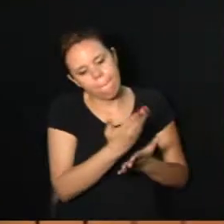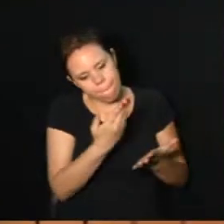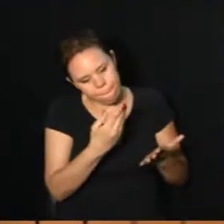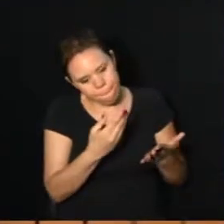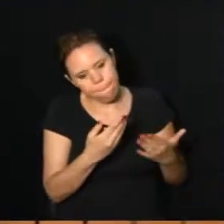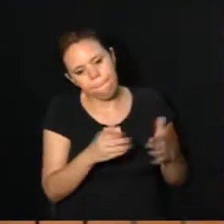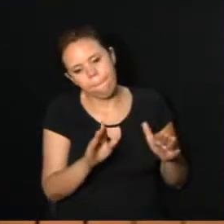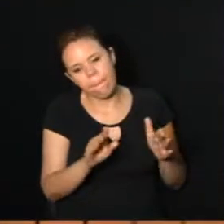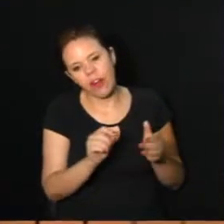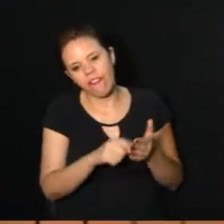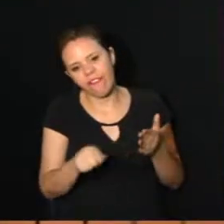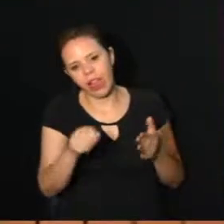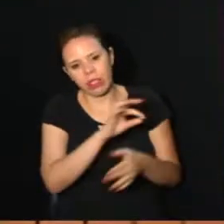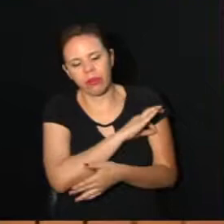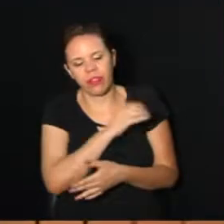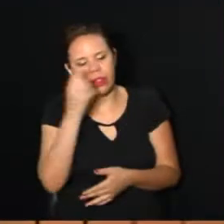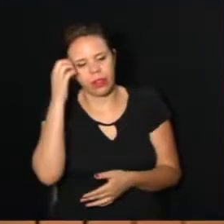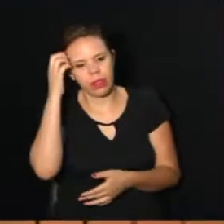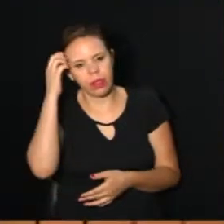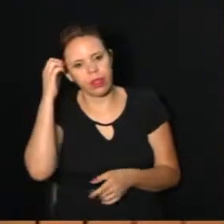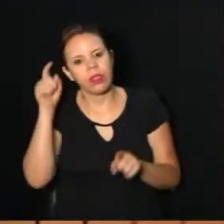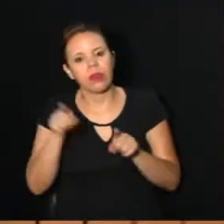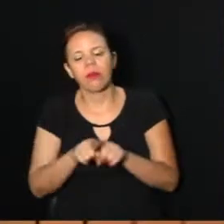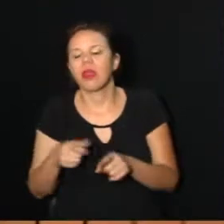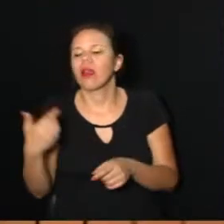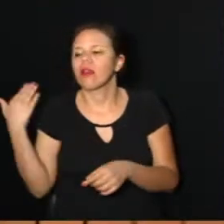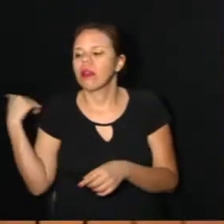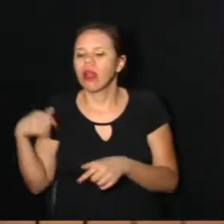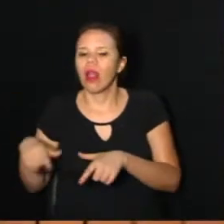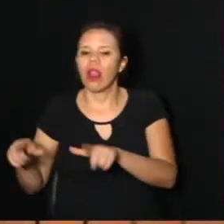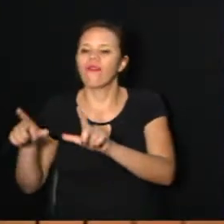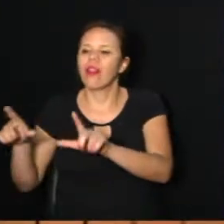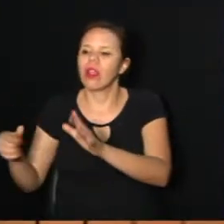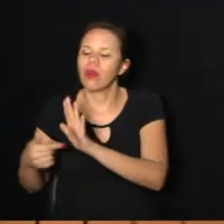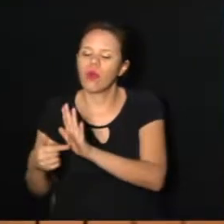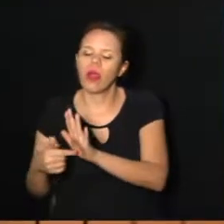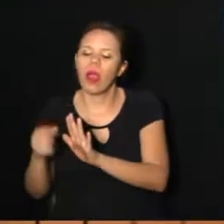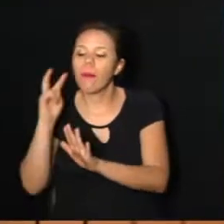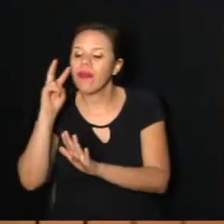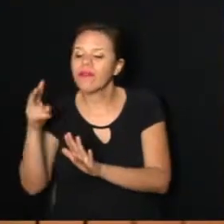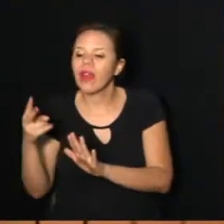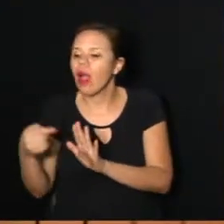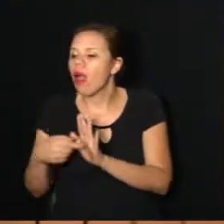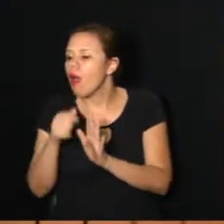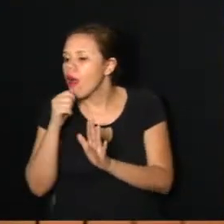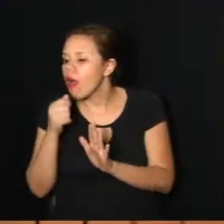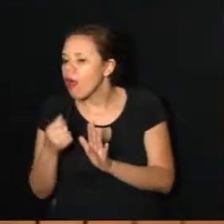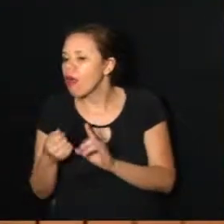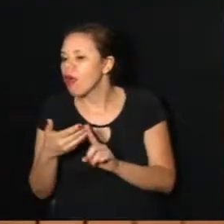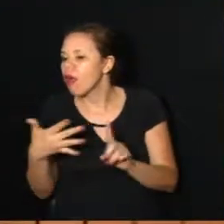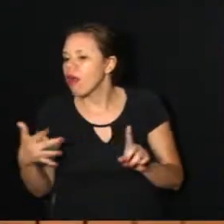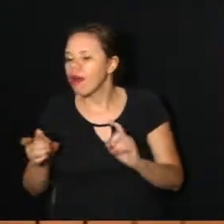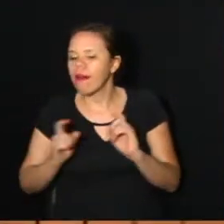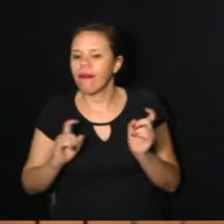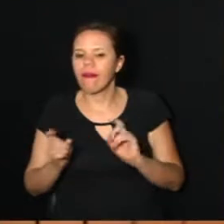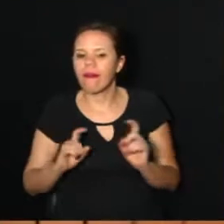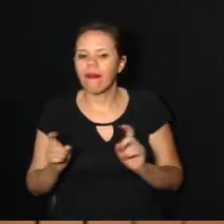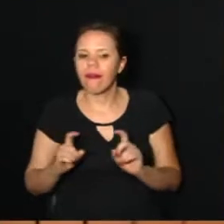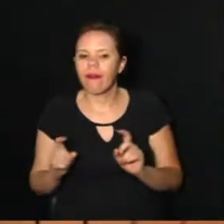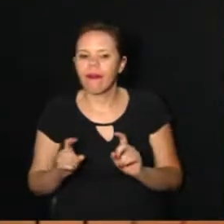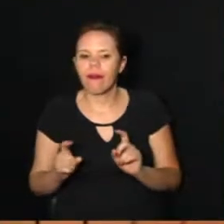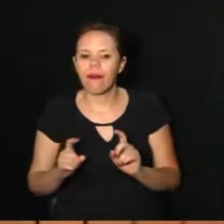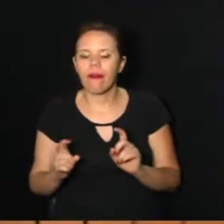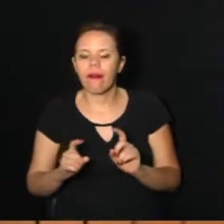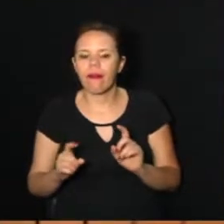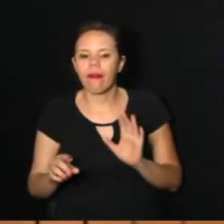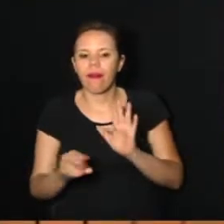renovações. Levei também nessa exposição, não apresentei por causa da extensão da nossa reunião, um protocolo,